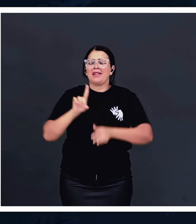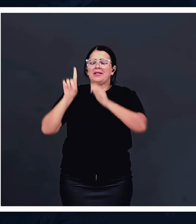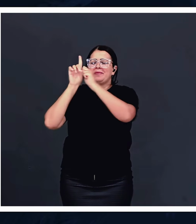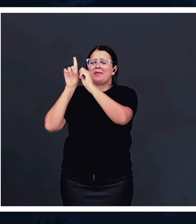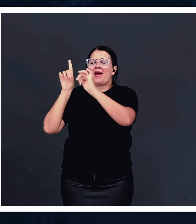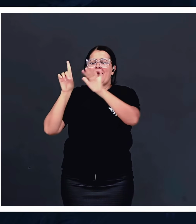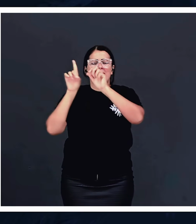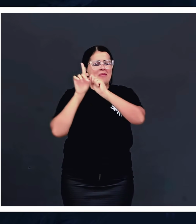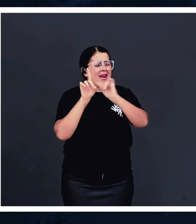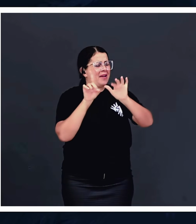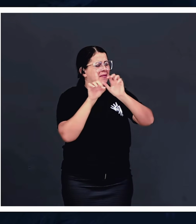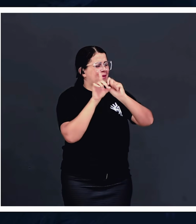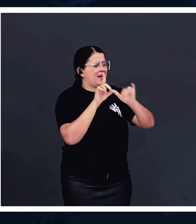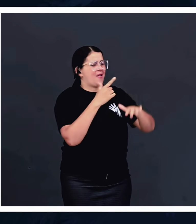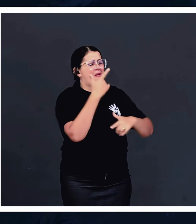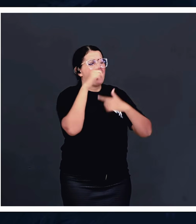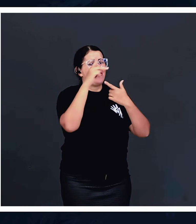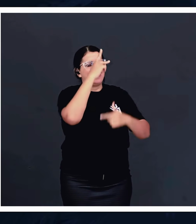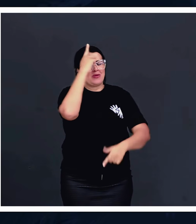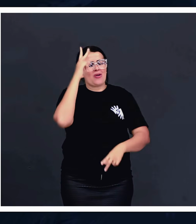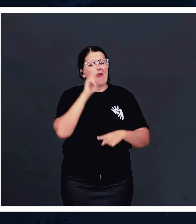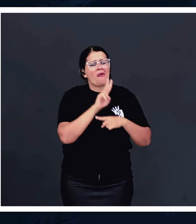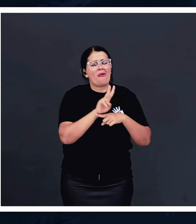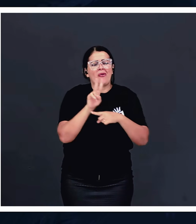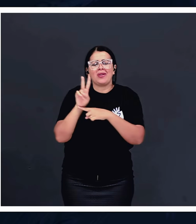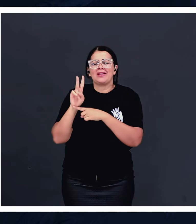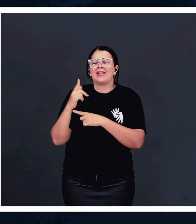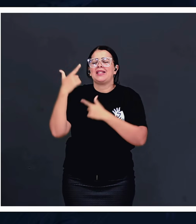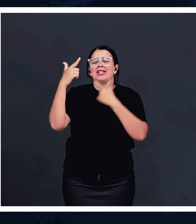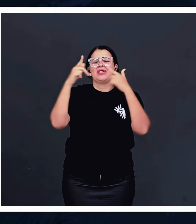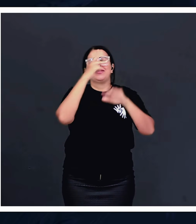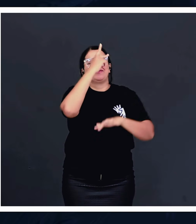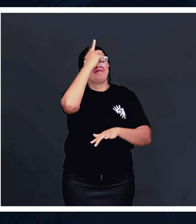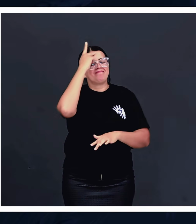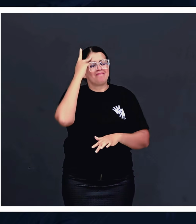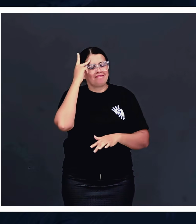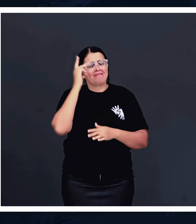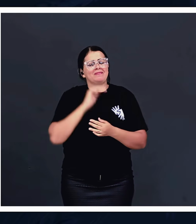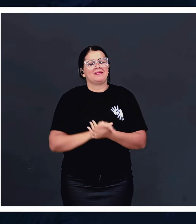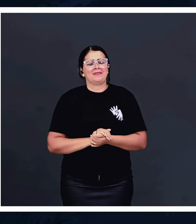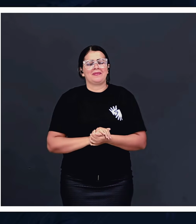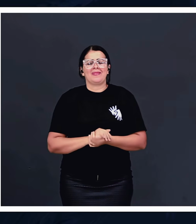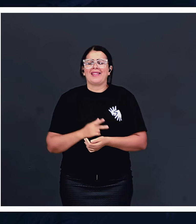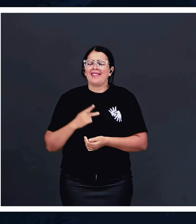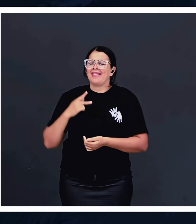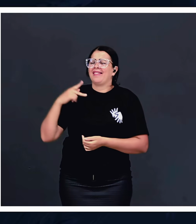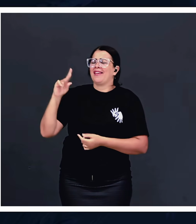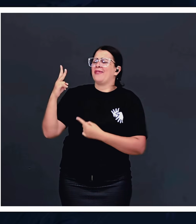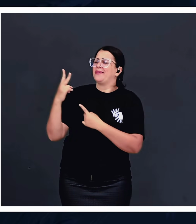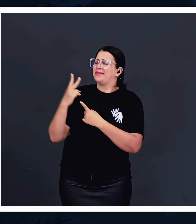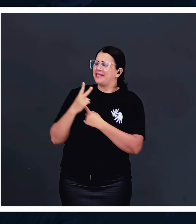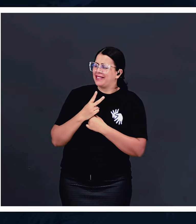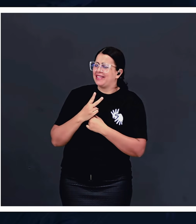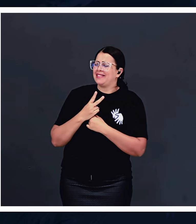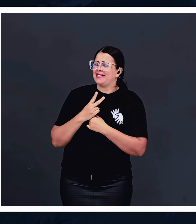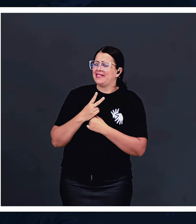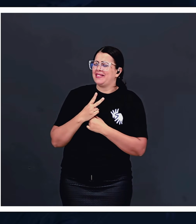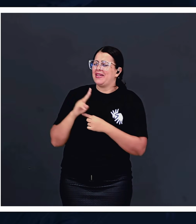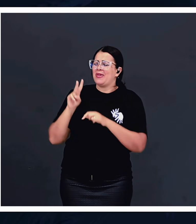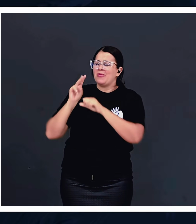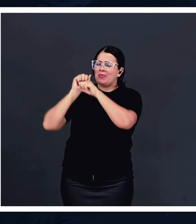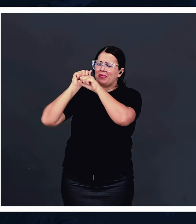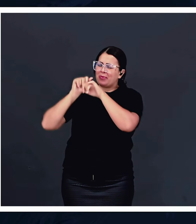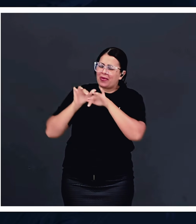abençoar outras pessoas, para cuidar de outras pessoas. Que o teu cuidado, meu Deus, venha sobre a